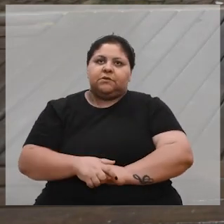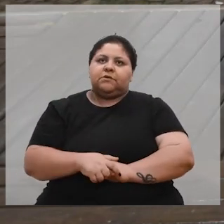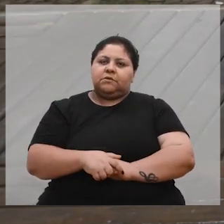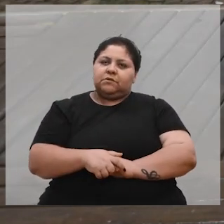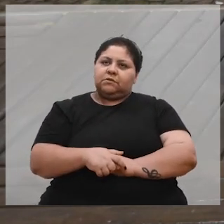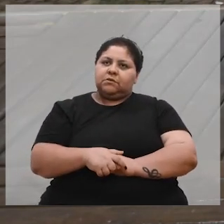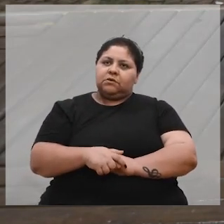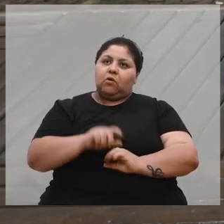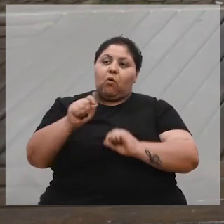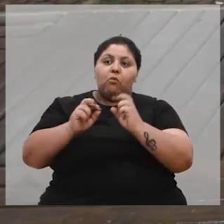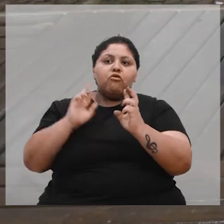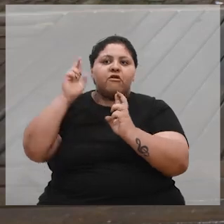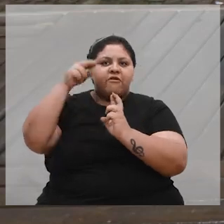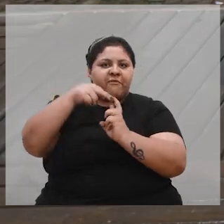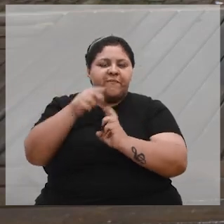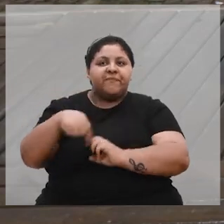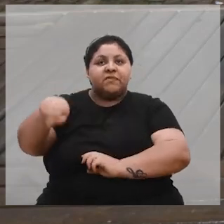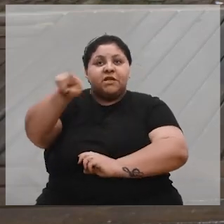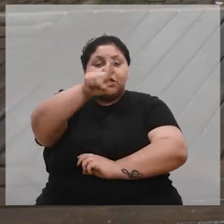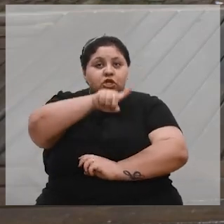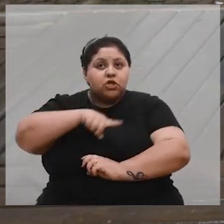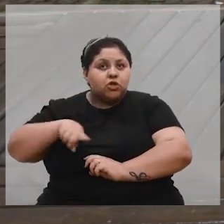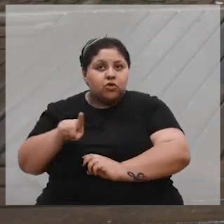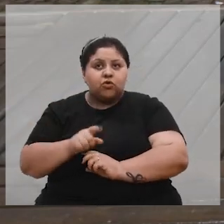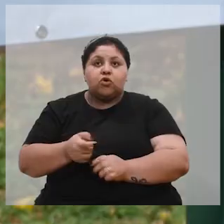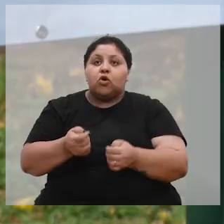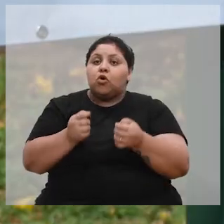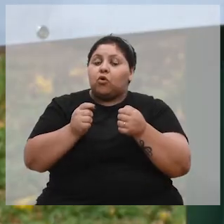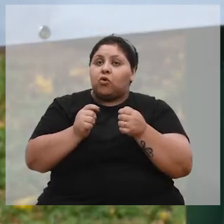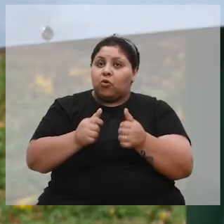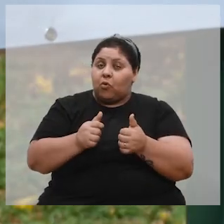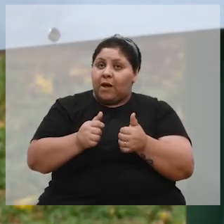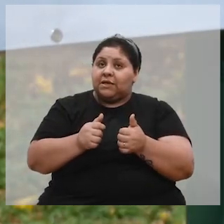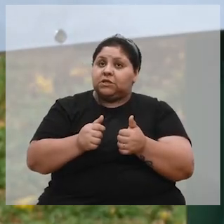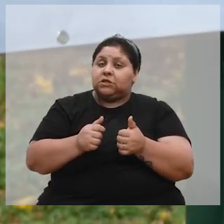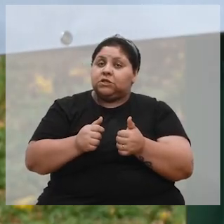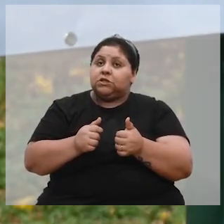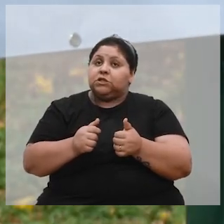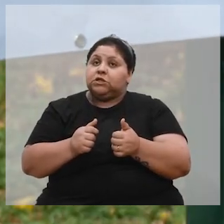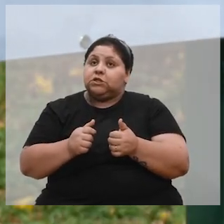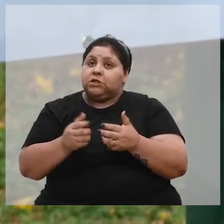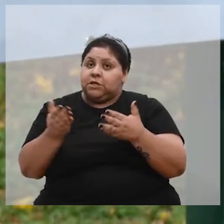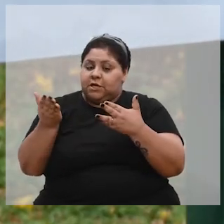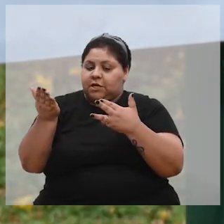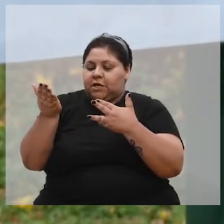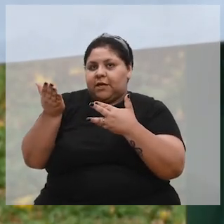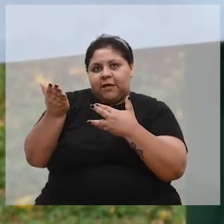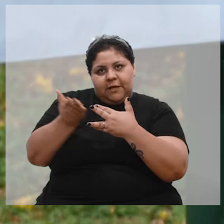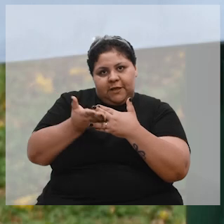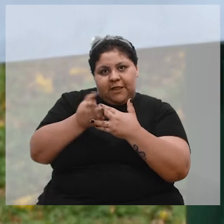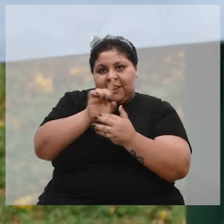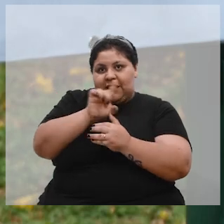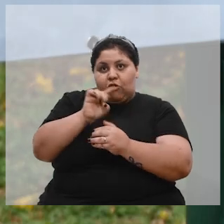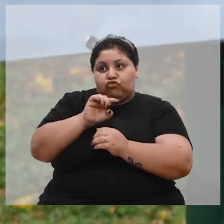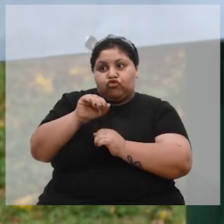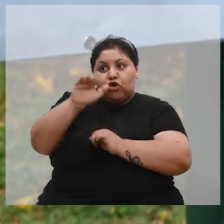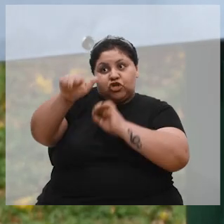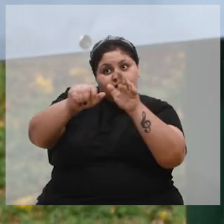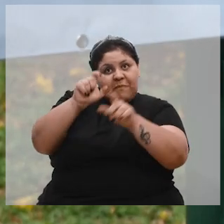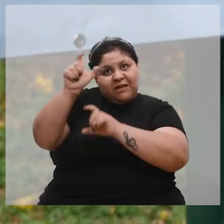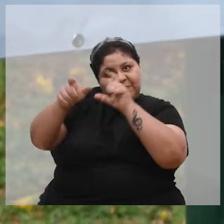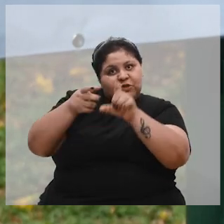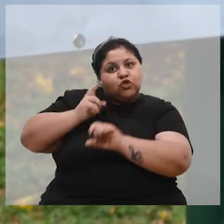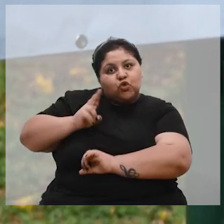prática. A prática deles serve como referência. Nós vamos nos encaminhando aqui para o término deste primeiro bloco e não só